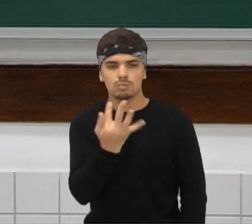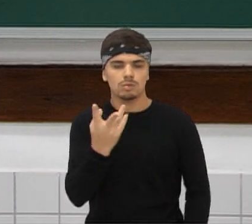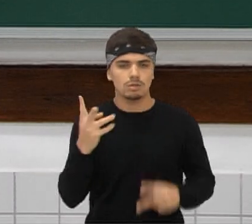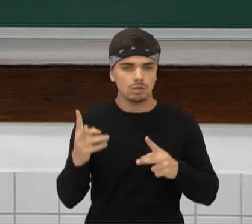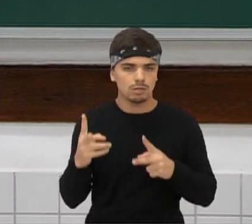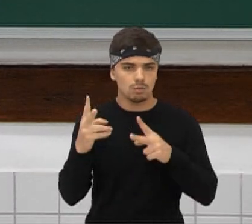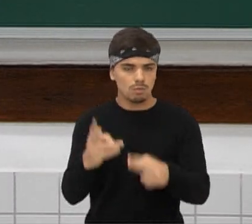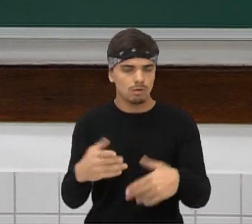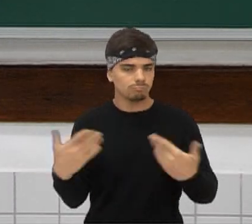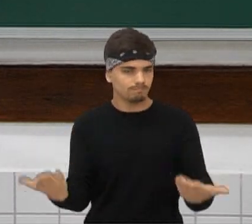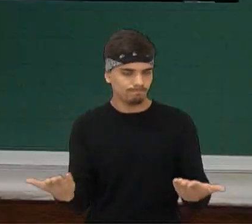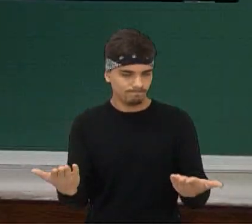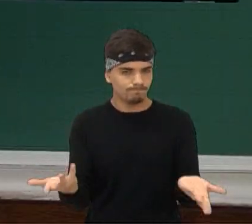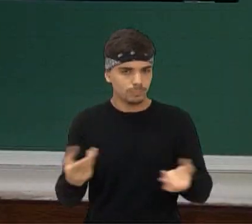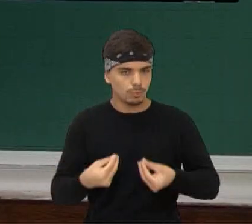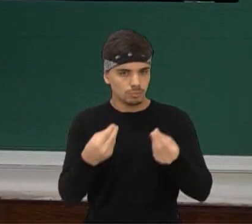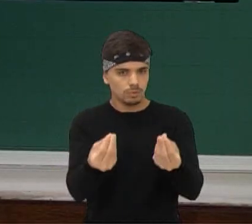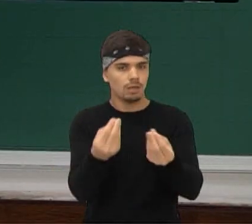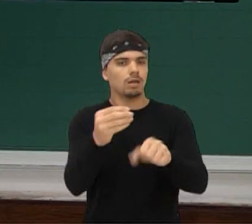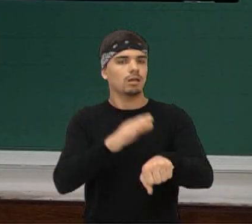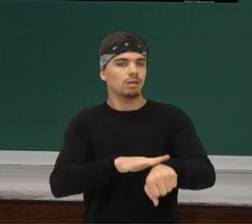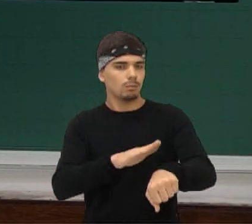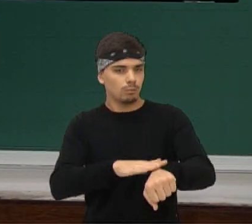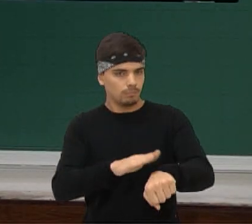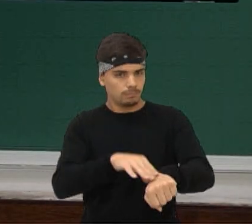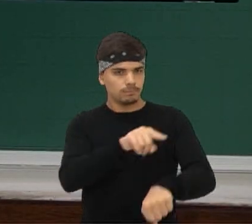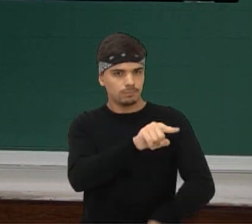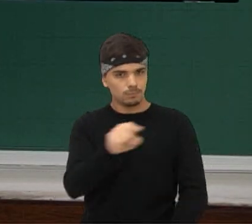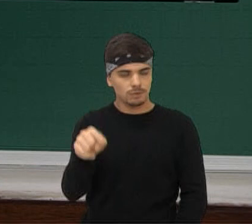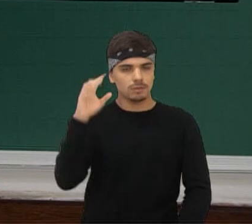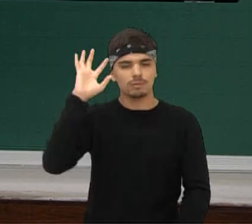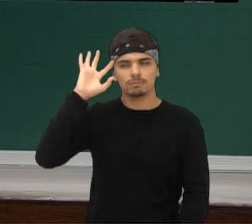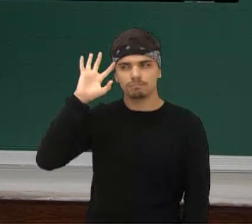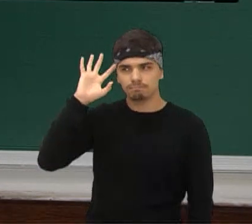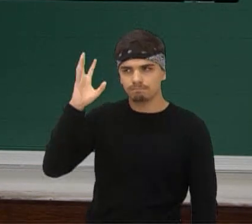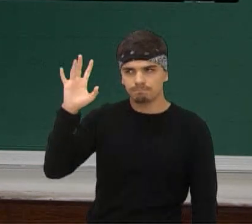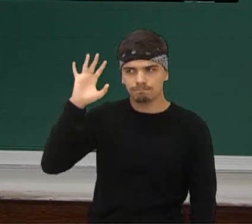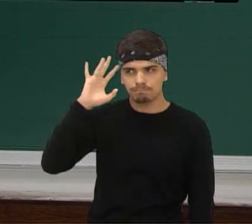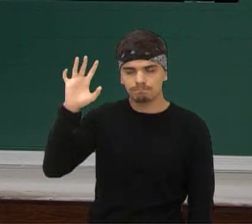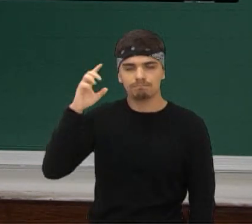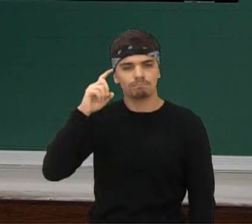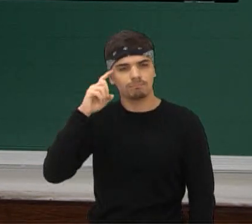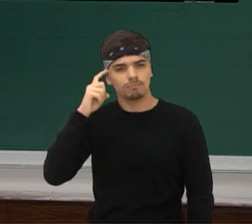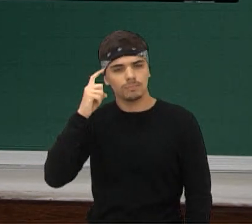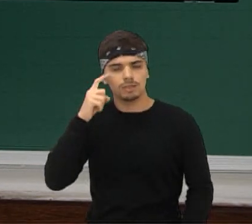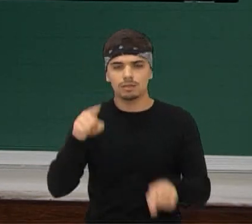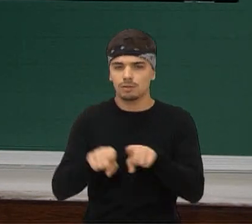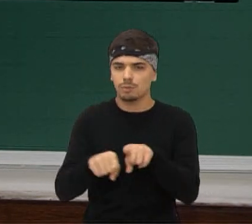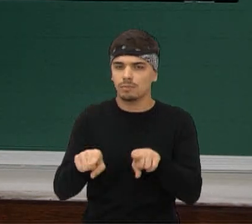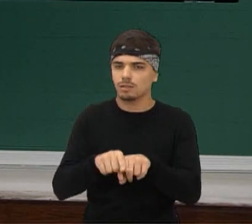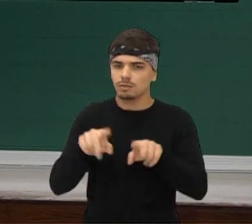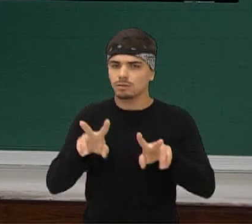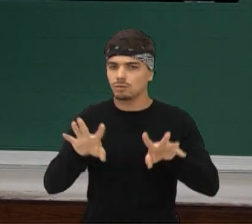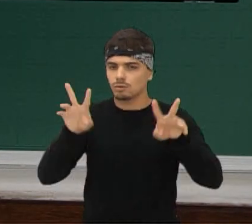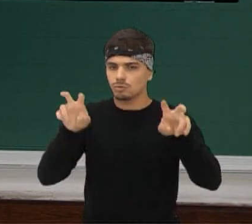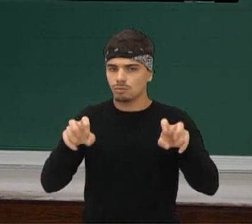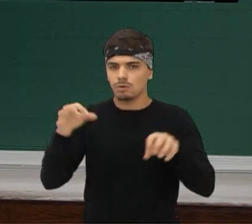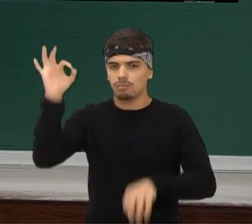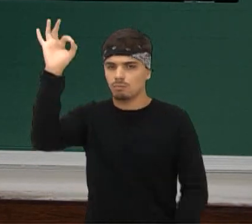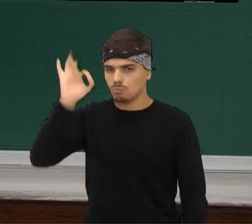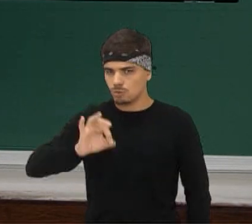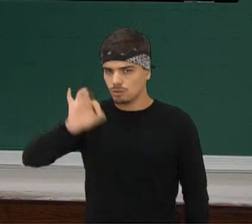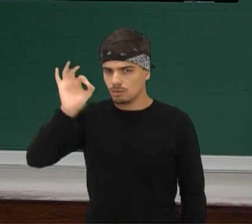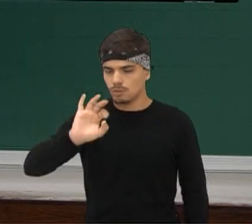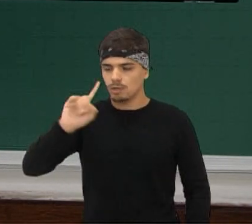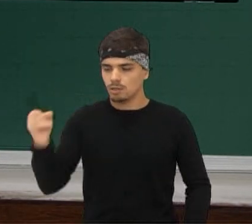Então, eu vou te dar um tempinho aí para que você recorde, né, em relação à porcentagem. Aí